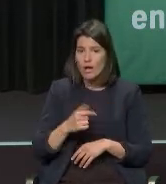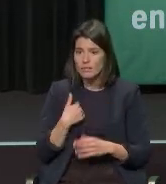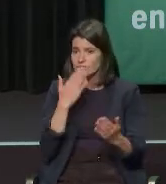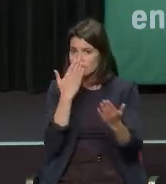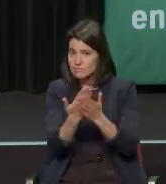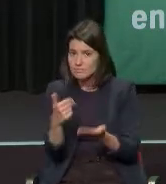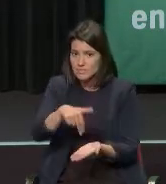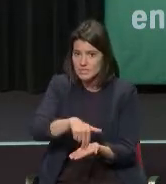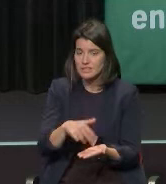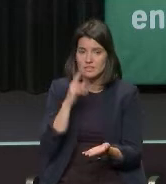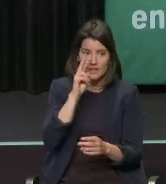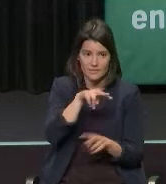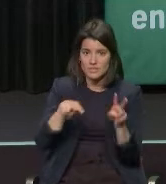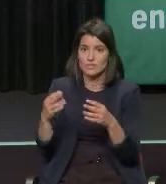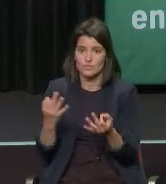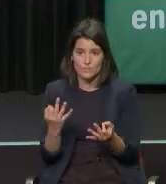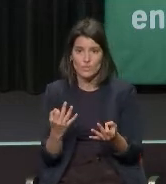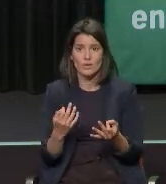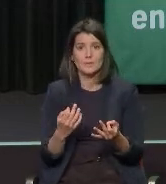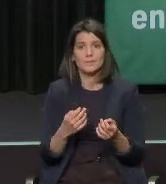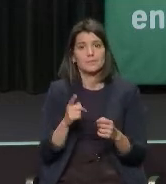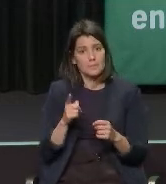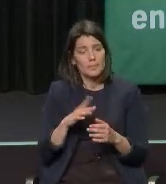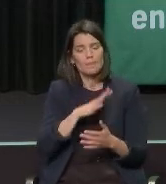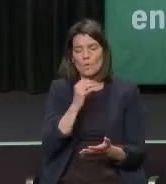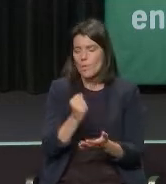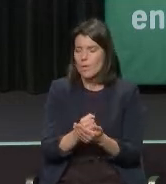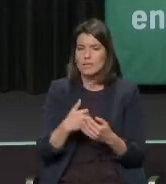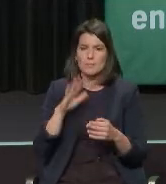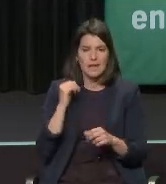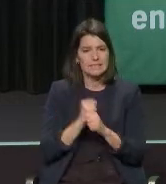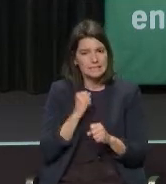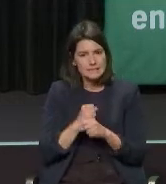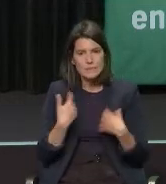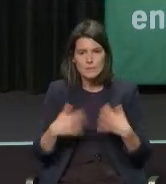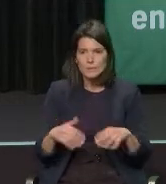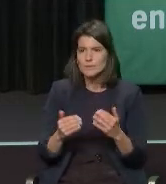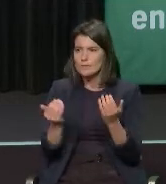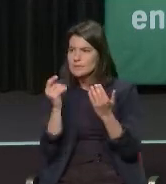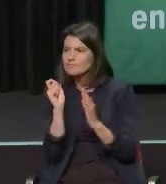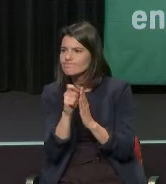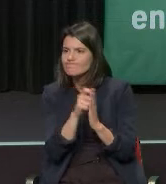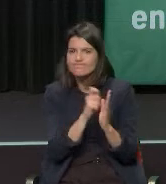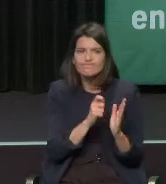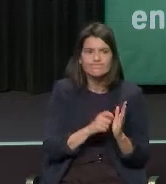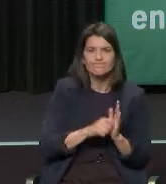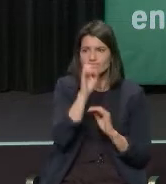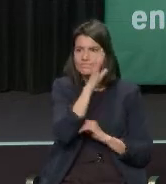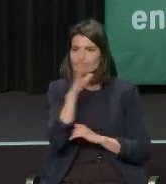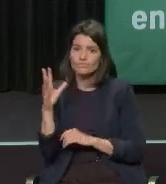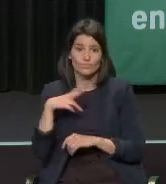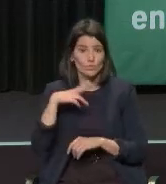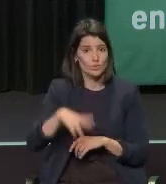Portanto, é o processo mais completo e mais exaustivo de recolha de dados sobre floresta que existe no país.